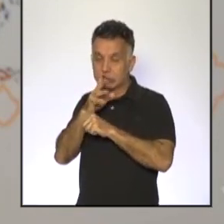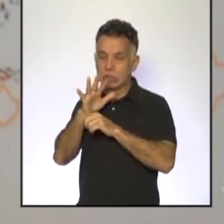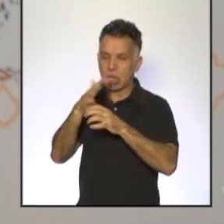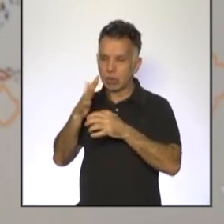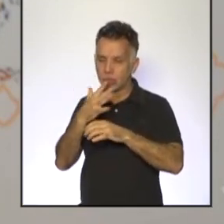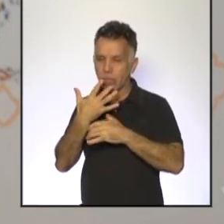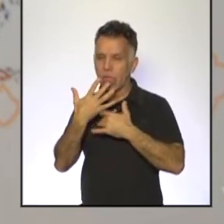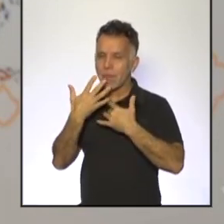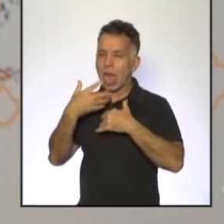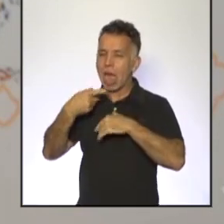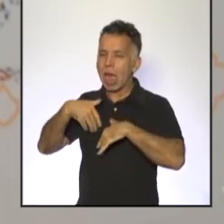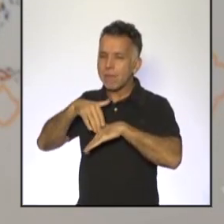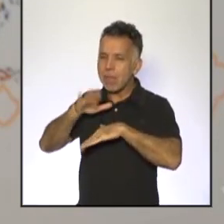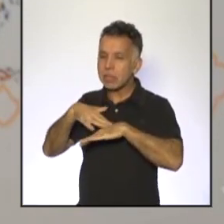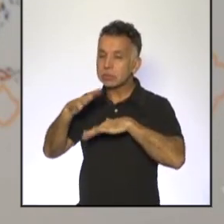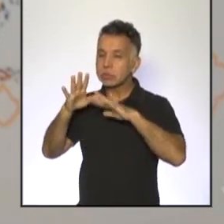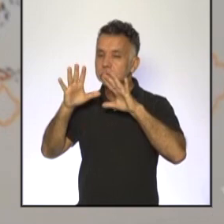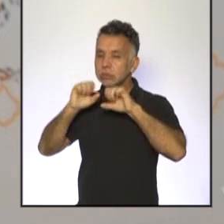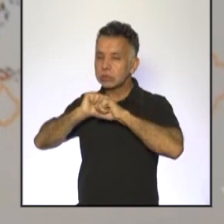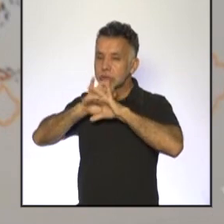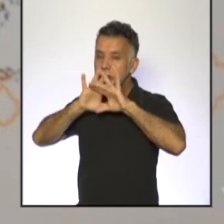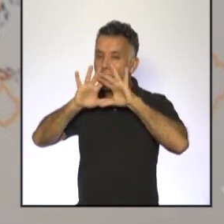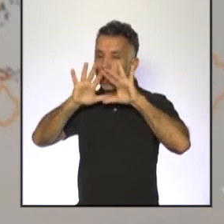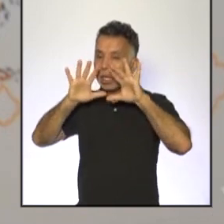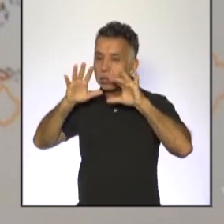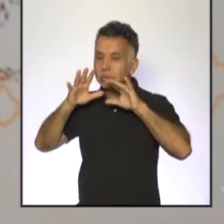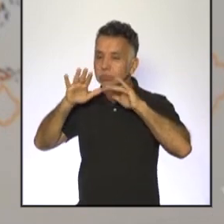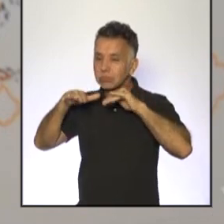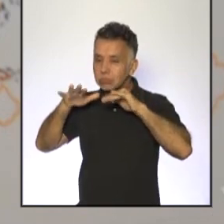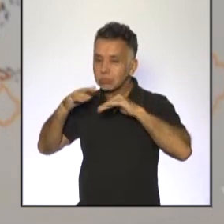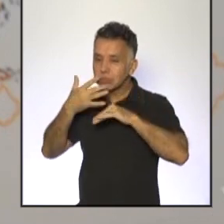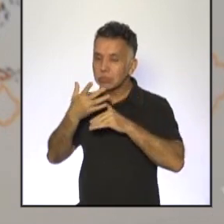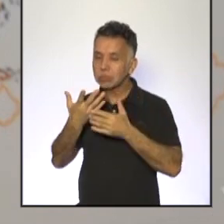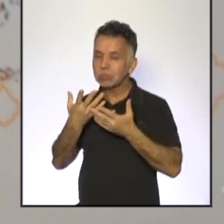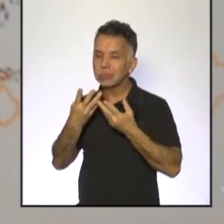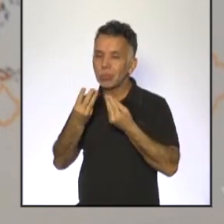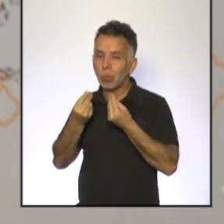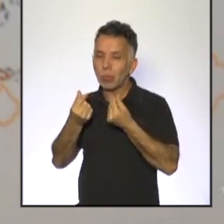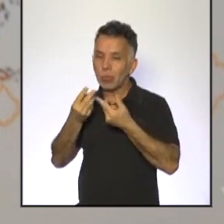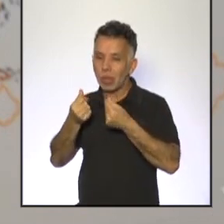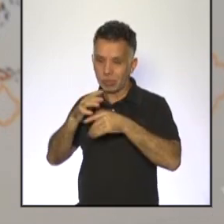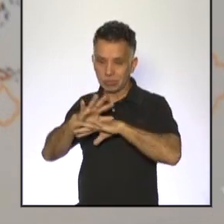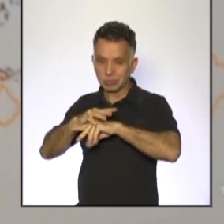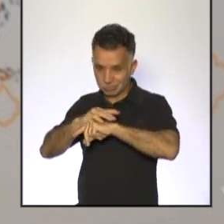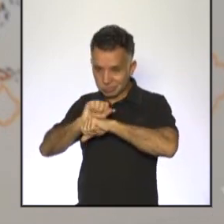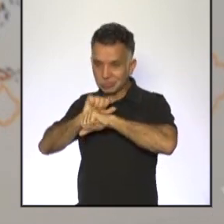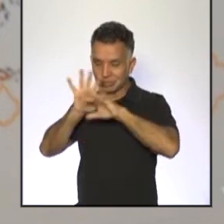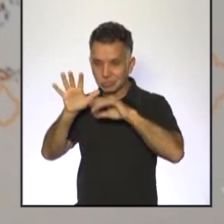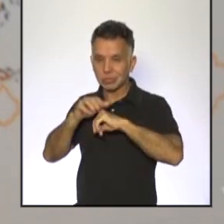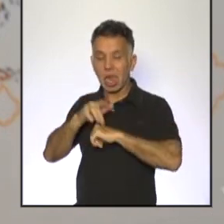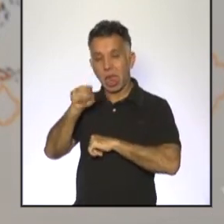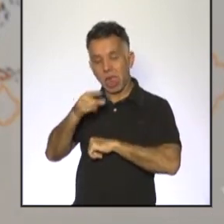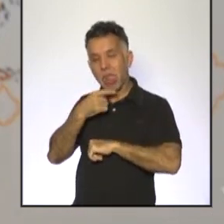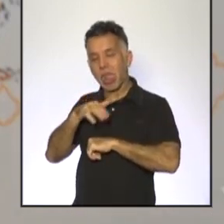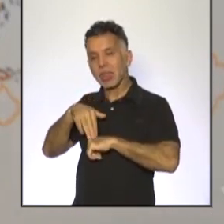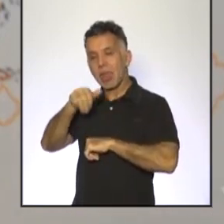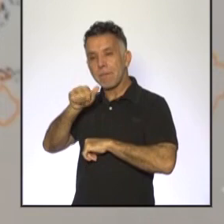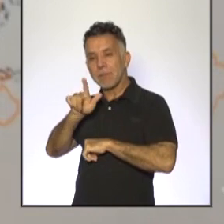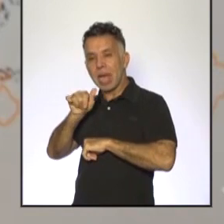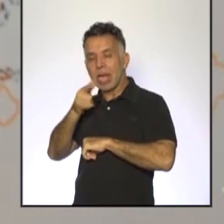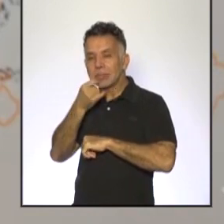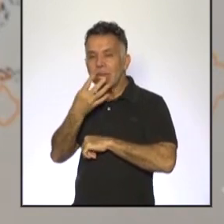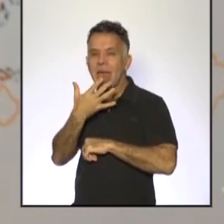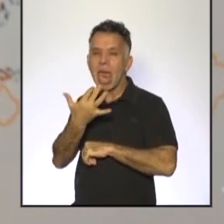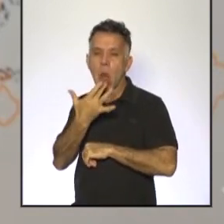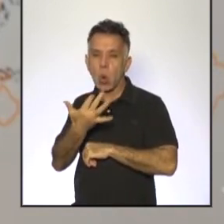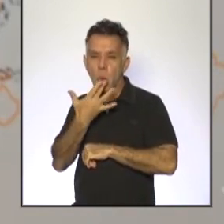tradicionalmente que a gente imagina. As rochas são rochas um pouco mais claras. Esse magma